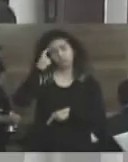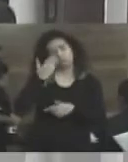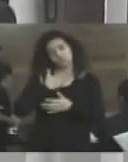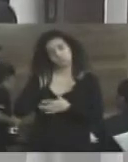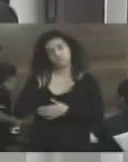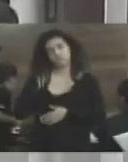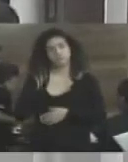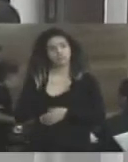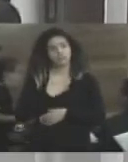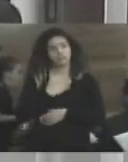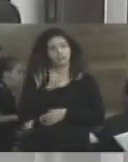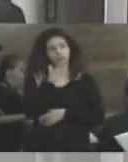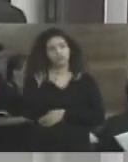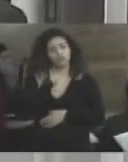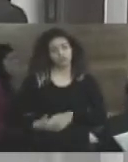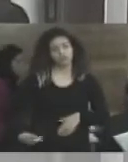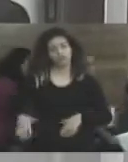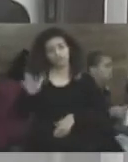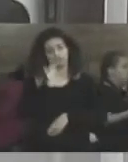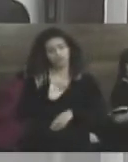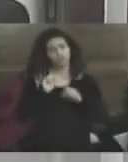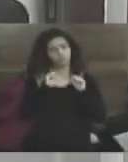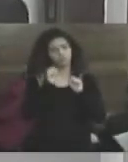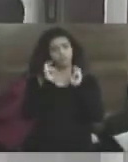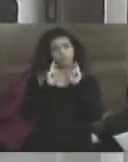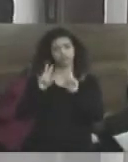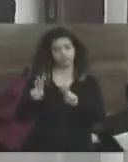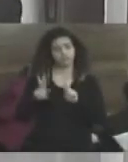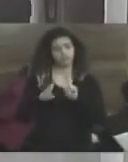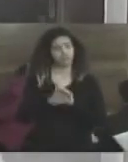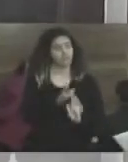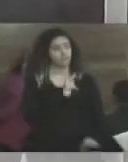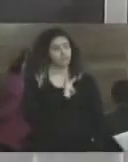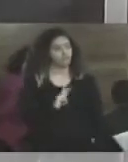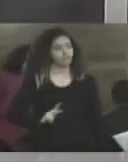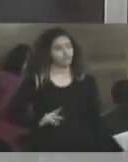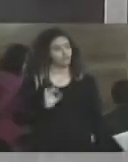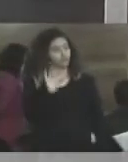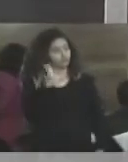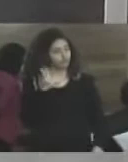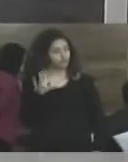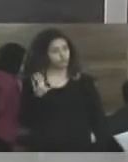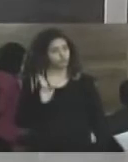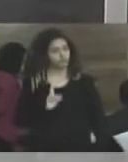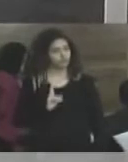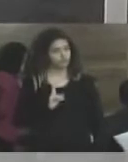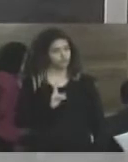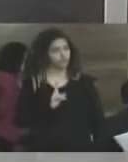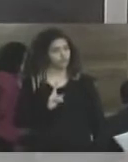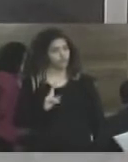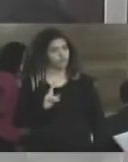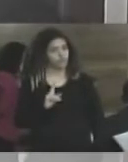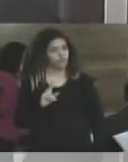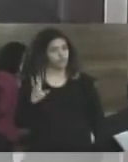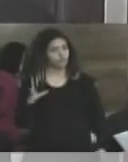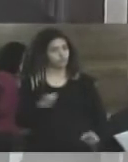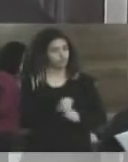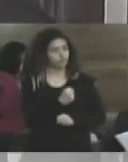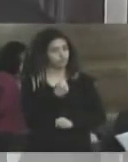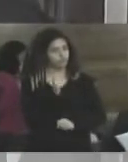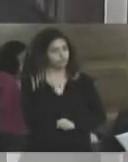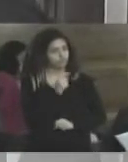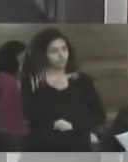que possa trazer mais serviços para a Angra. Senhor presidente, só cumprimentando a fala de Vossa Excelência, onde